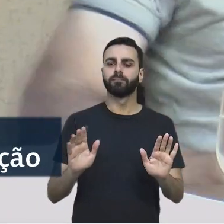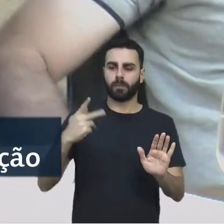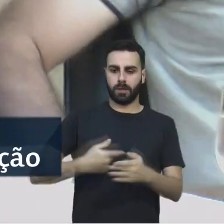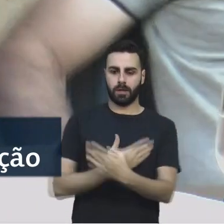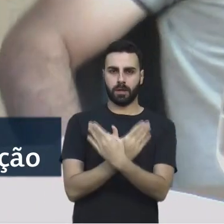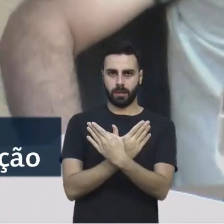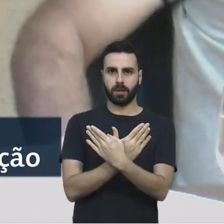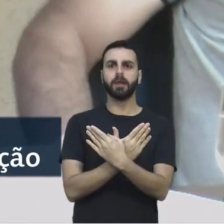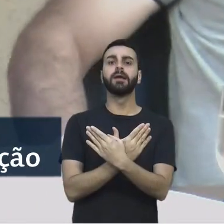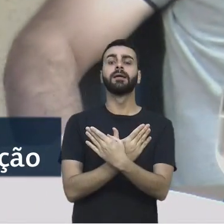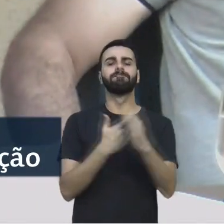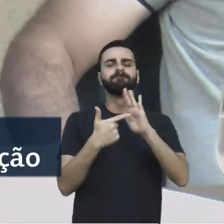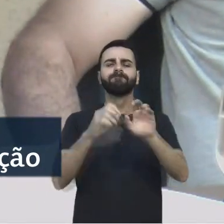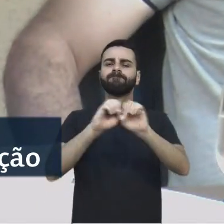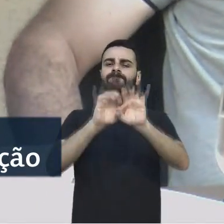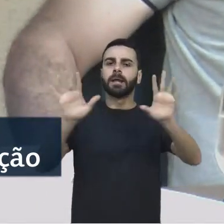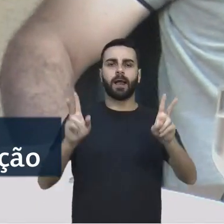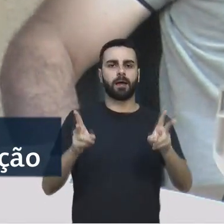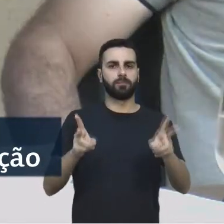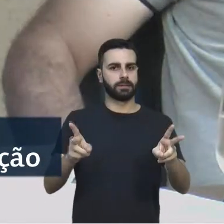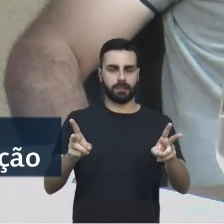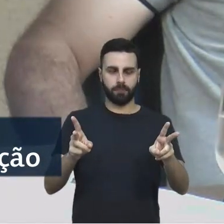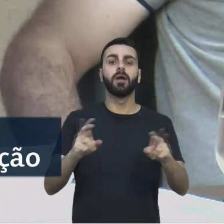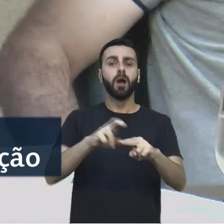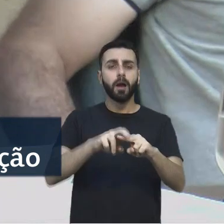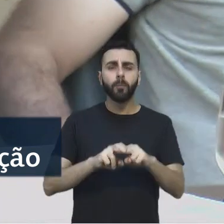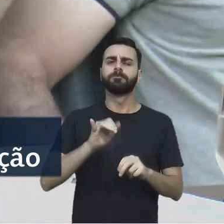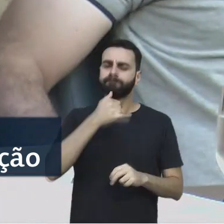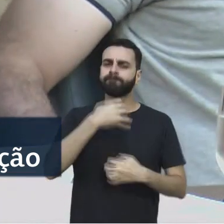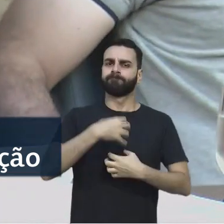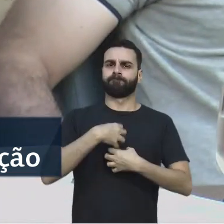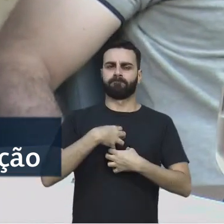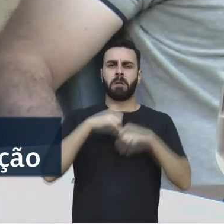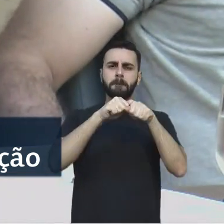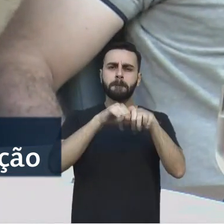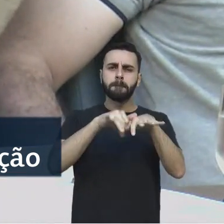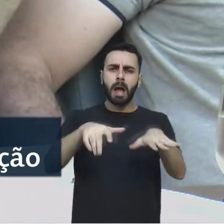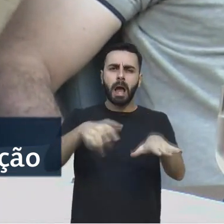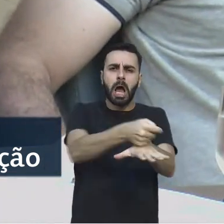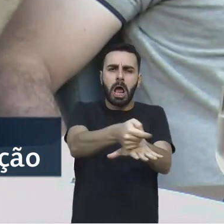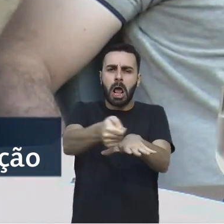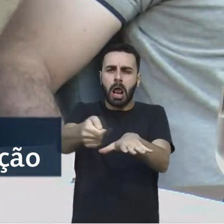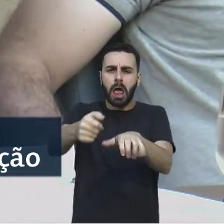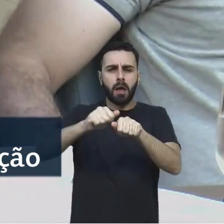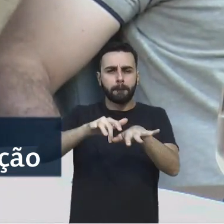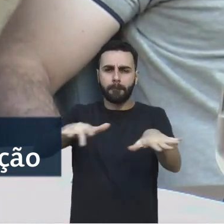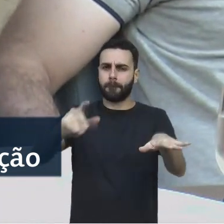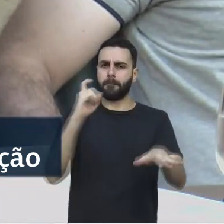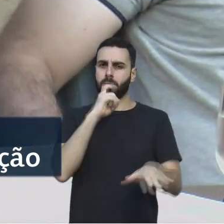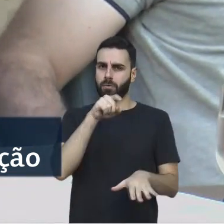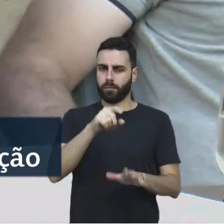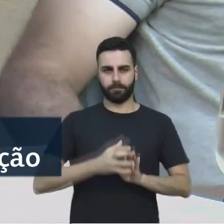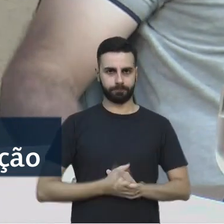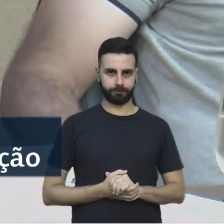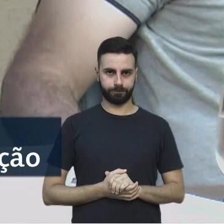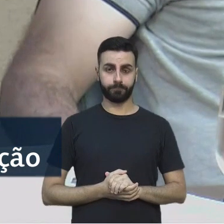processo de aprovação do orçamento anual do município o vereador Rafael destacou que é falsa